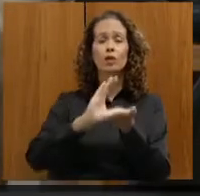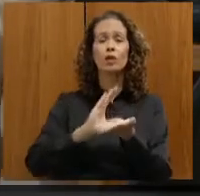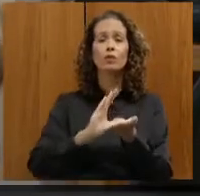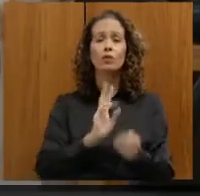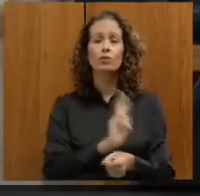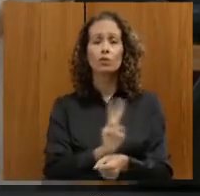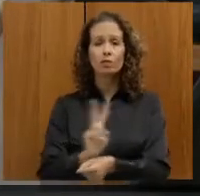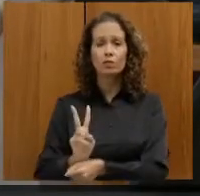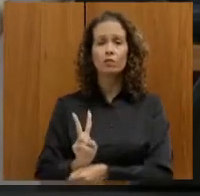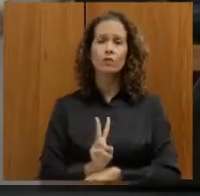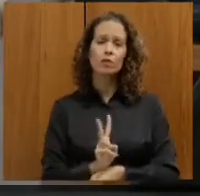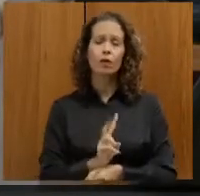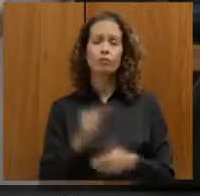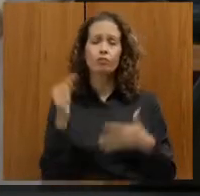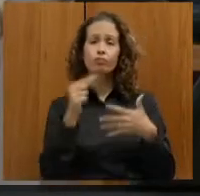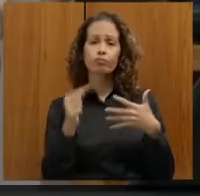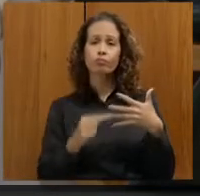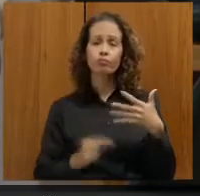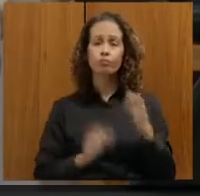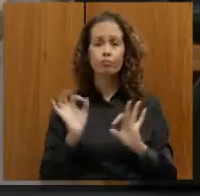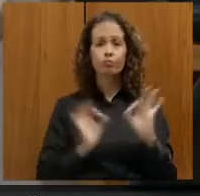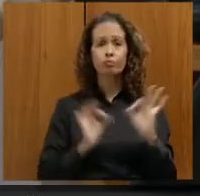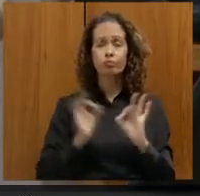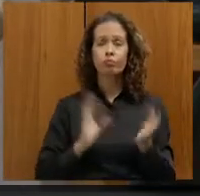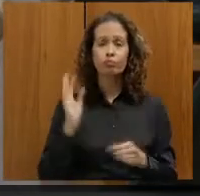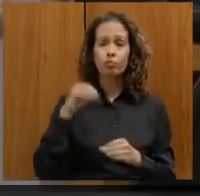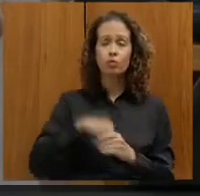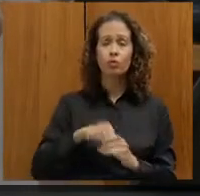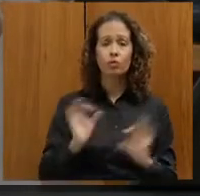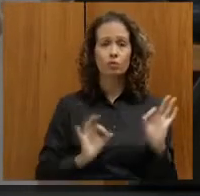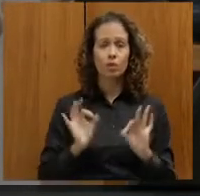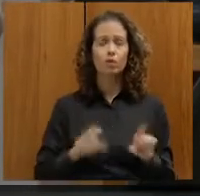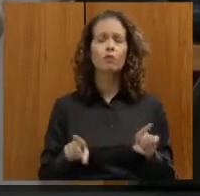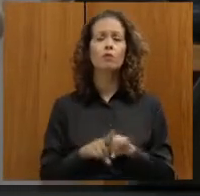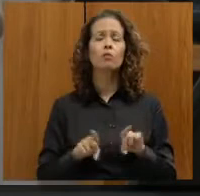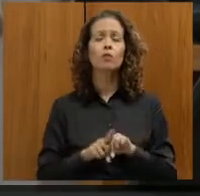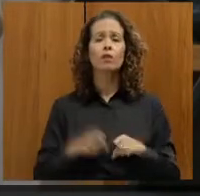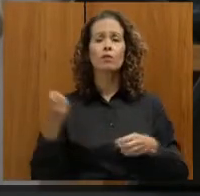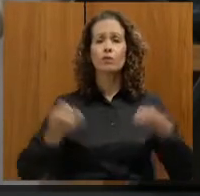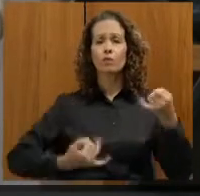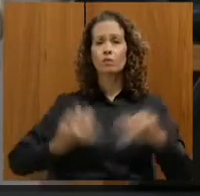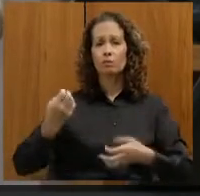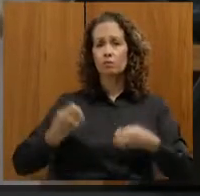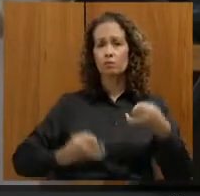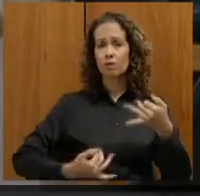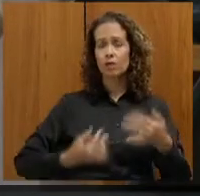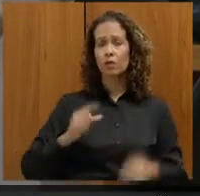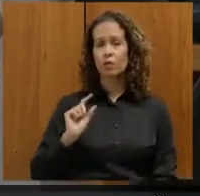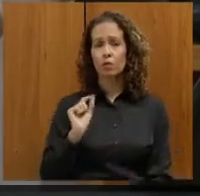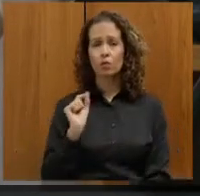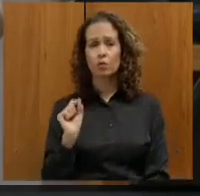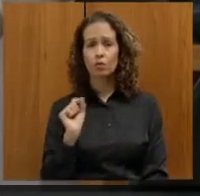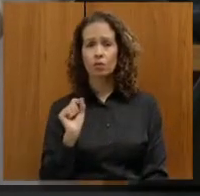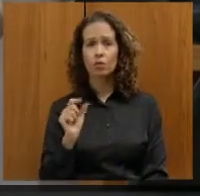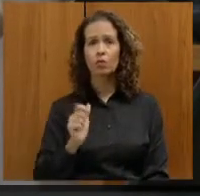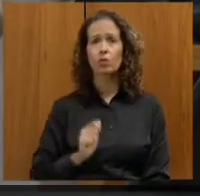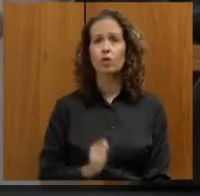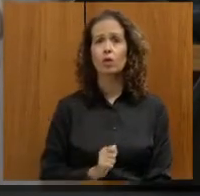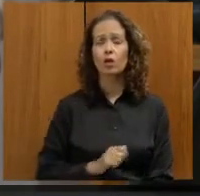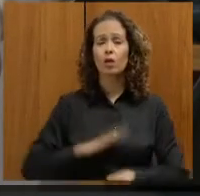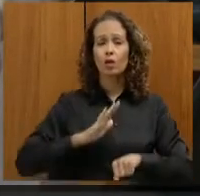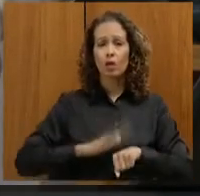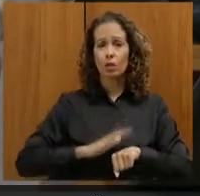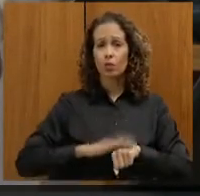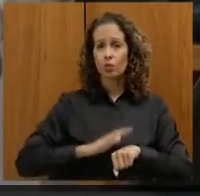todas as medidas previstas no plano foi mencionado que não que não há perda de autonomia